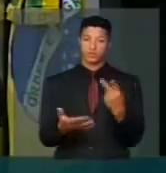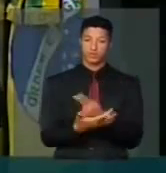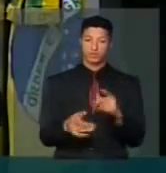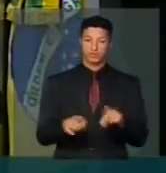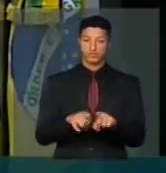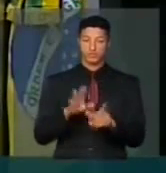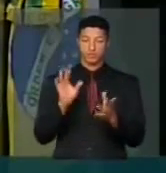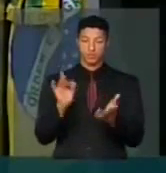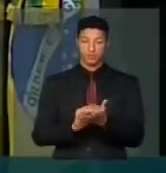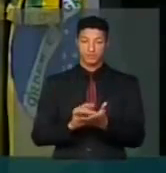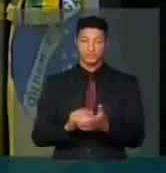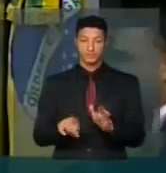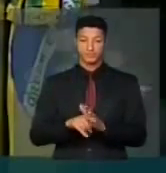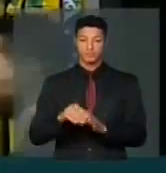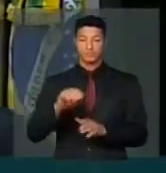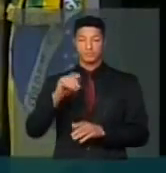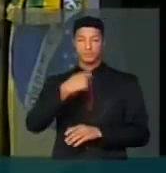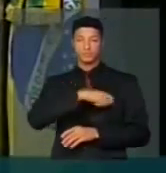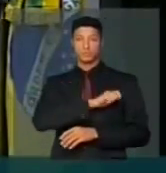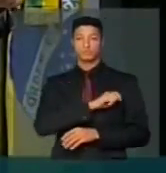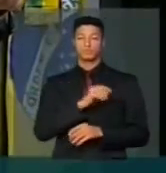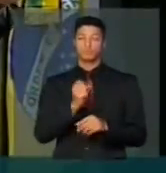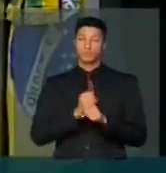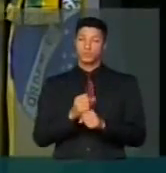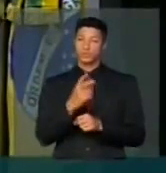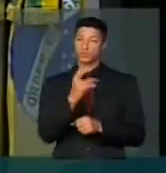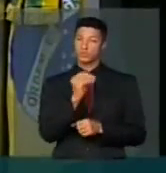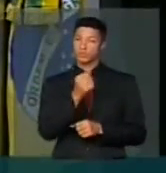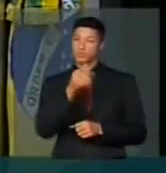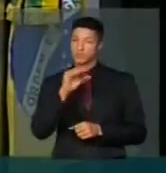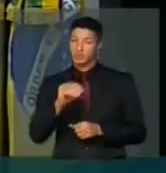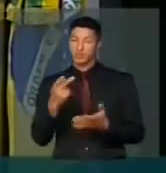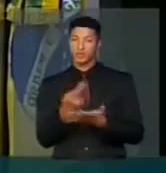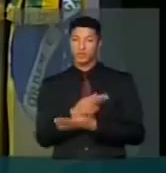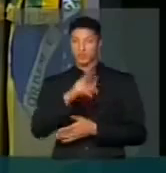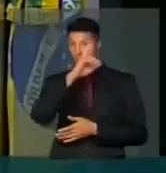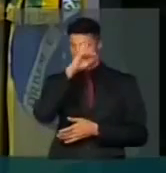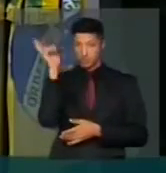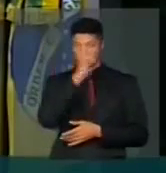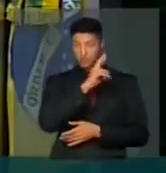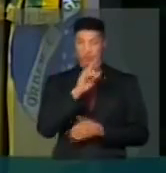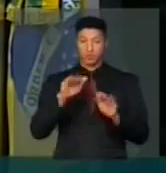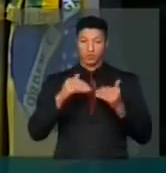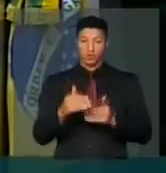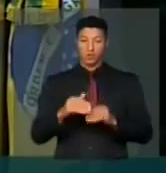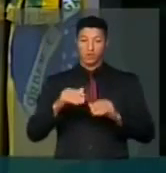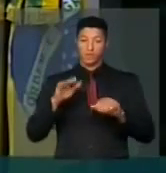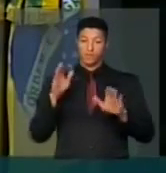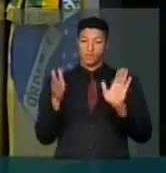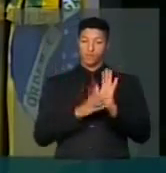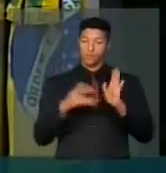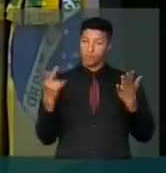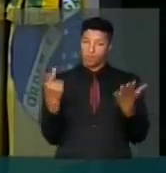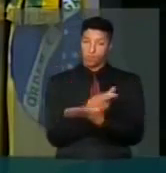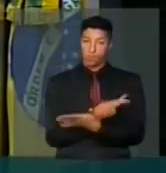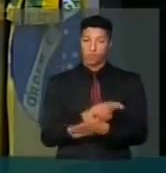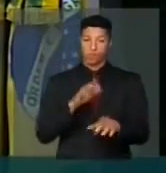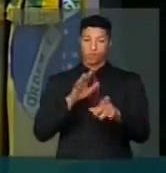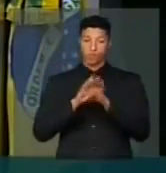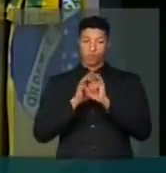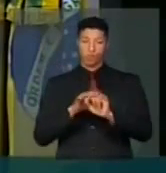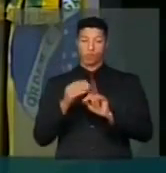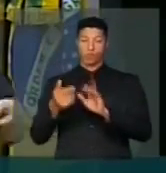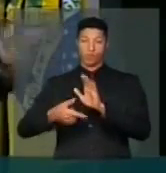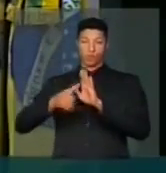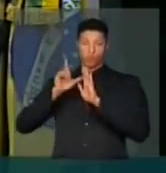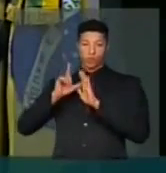aconteceu exatamente na Espanha, em 2010 aconteceu na Rússia. Quando o dado acontece, a legislação